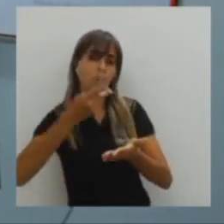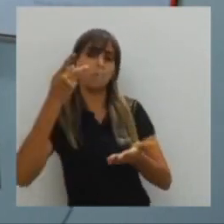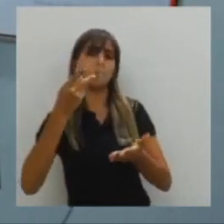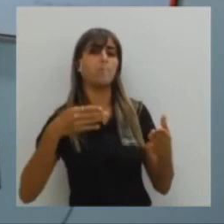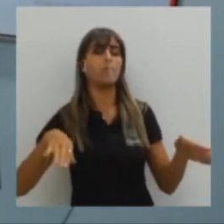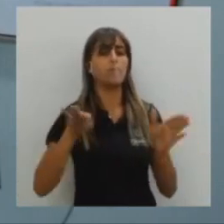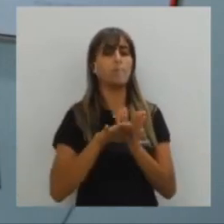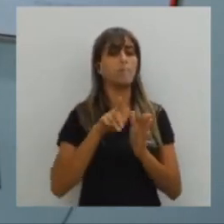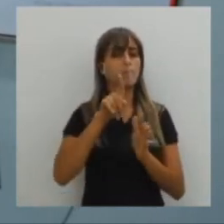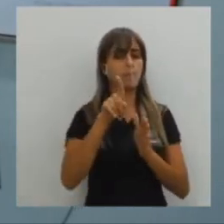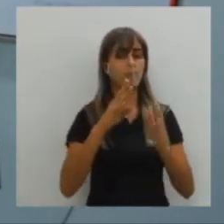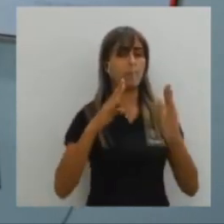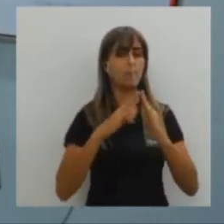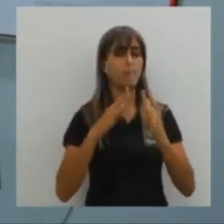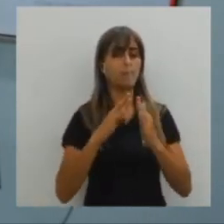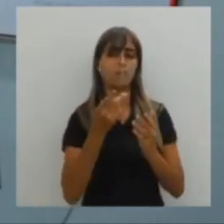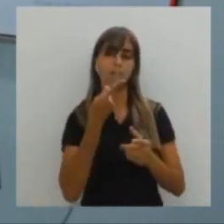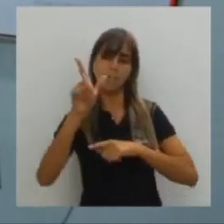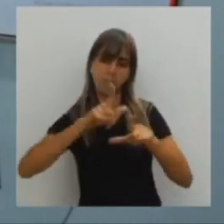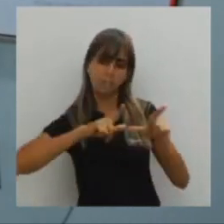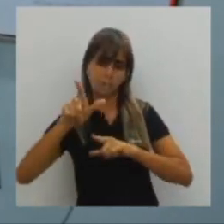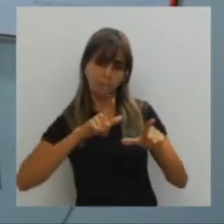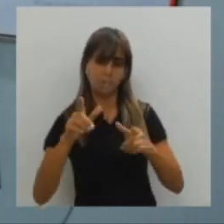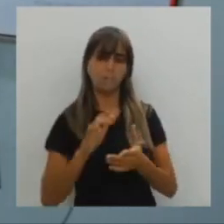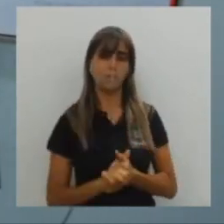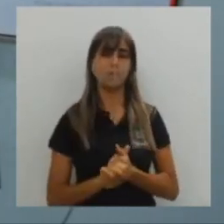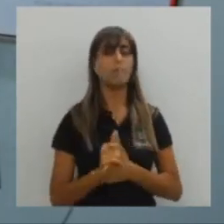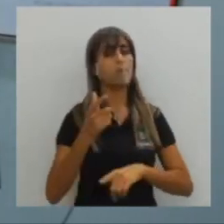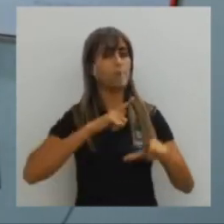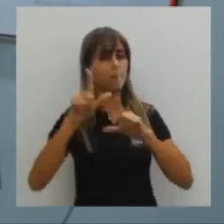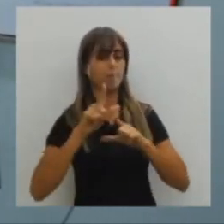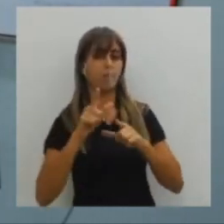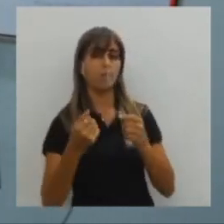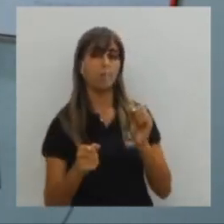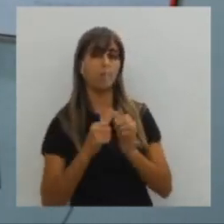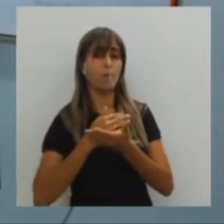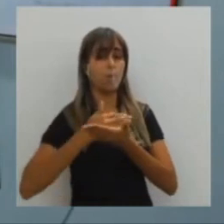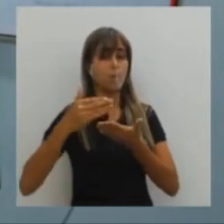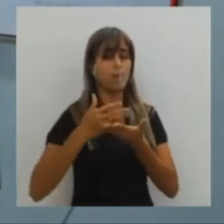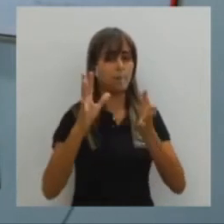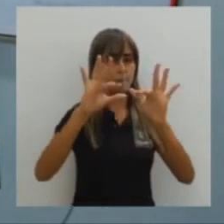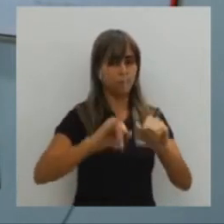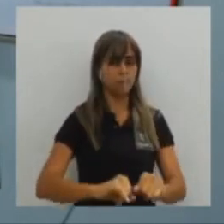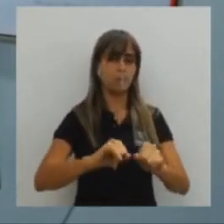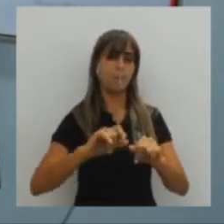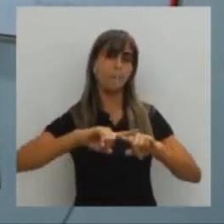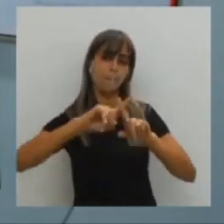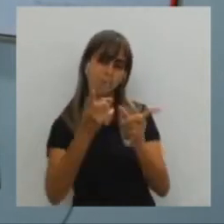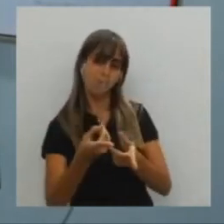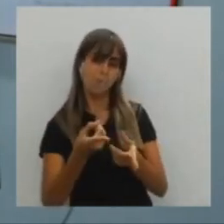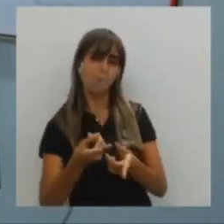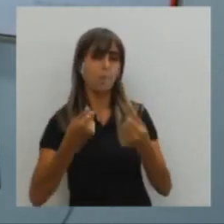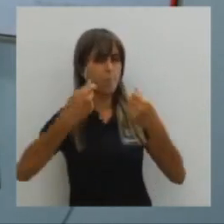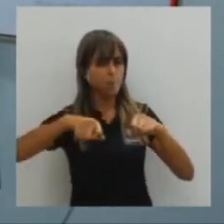chego para você aí que está aí de casa agora e digo, gente, eu trabalhei. Trabalhei foi algo que eu comecei, que eu finalizei. Mas eu preciso identificar,